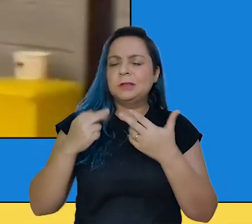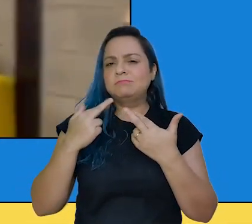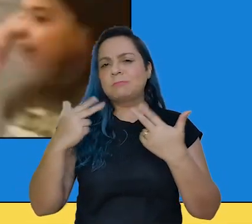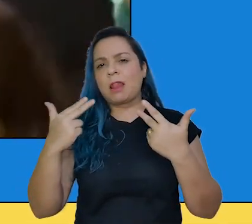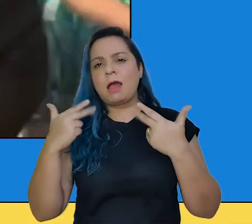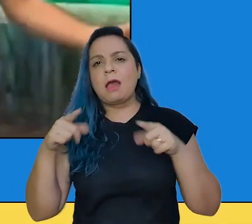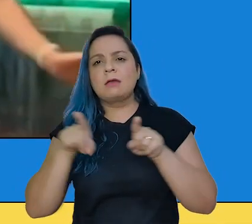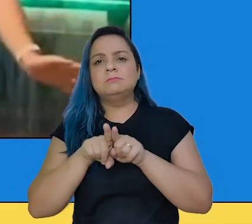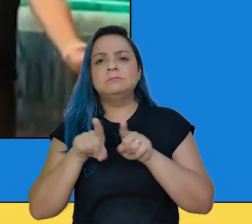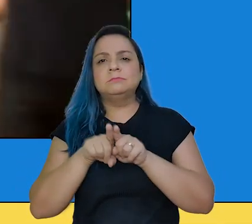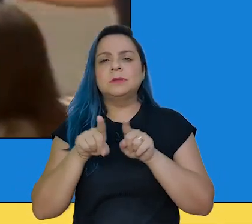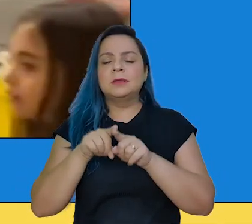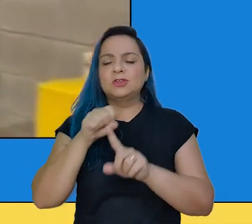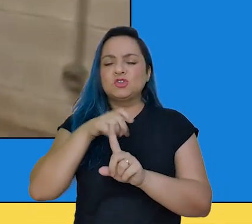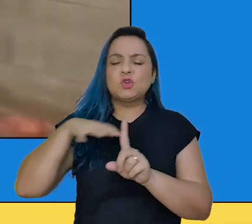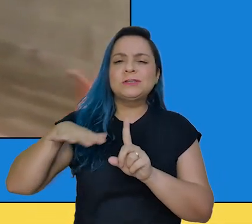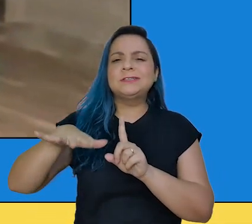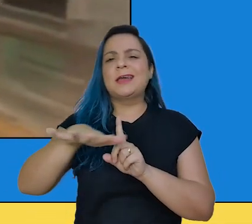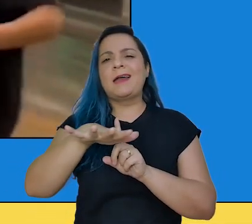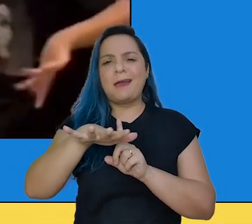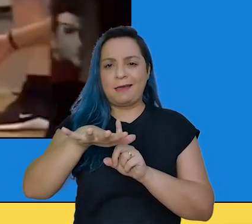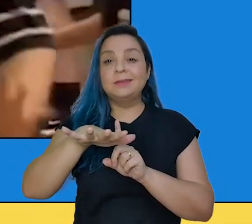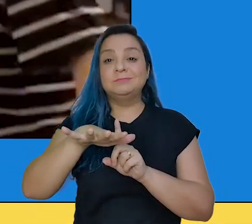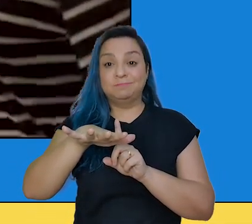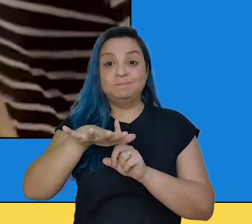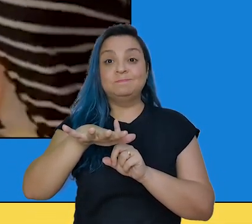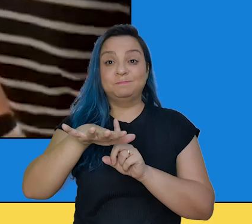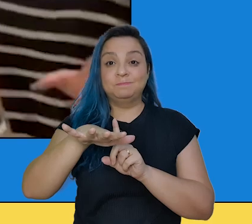linguagens com questões sociais,